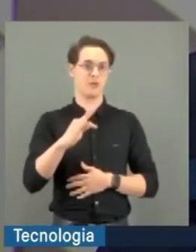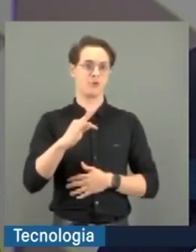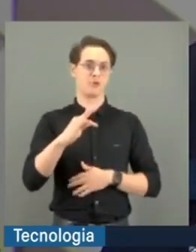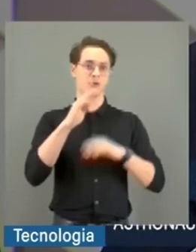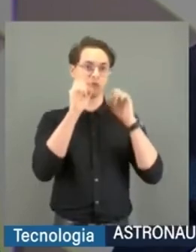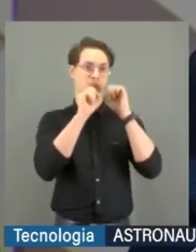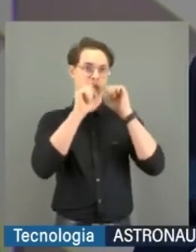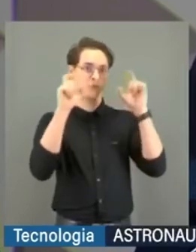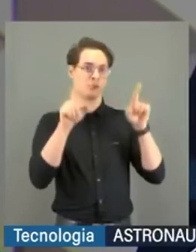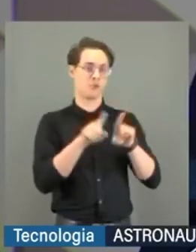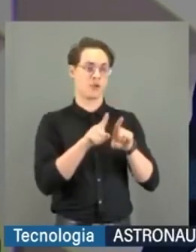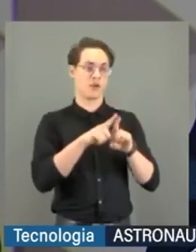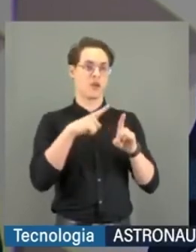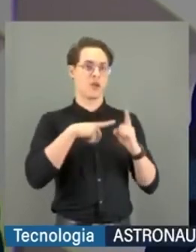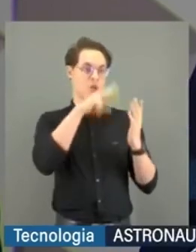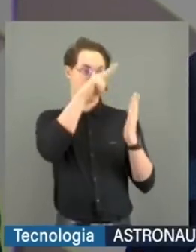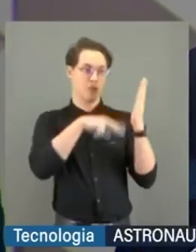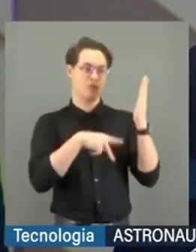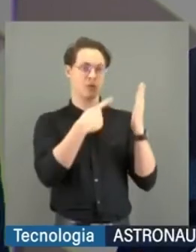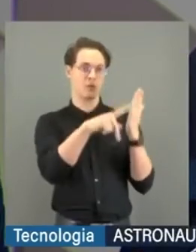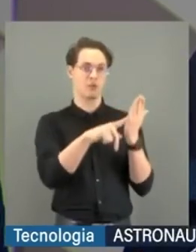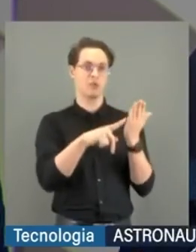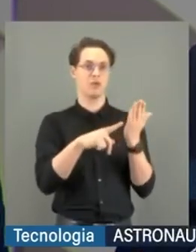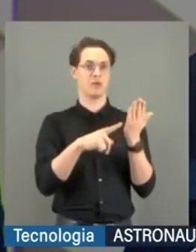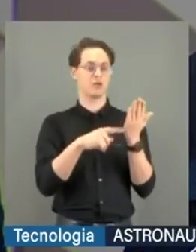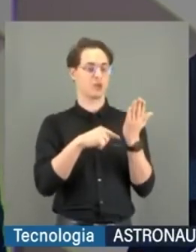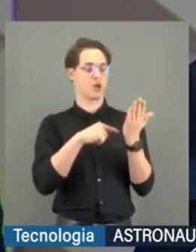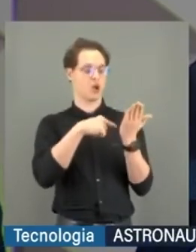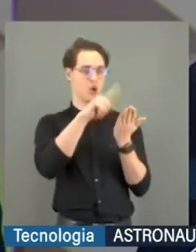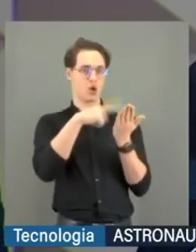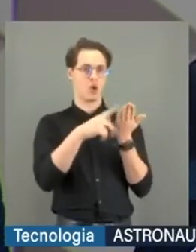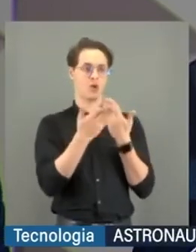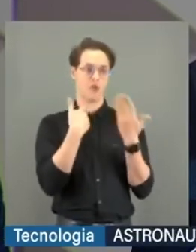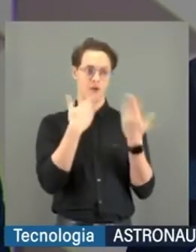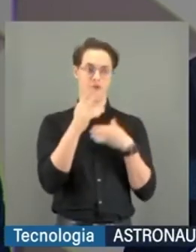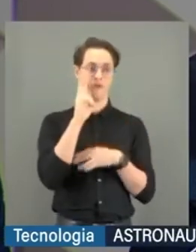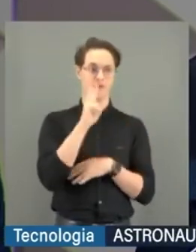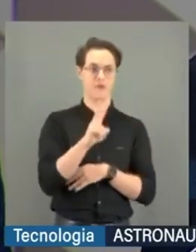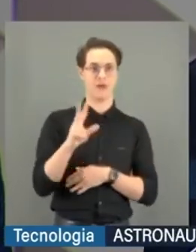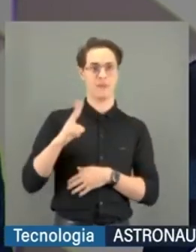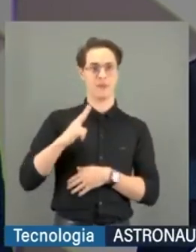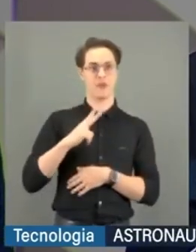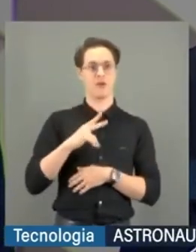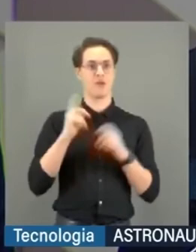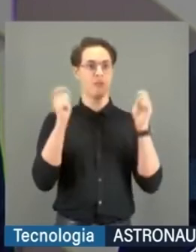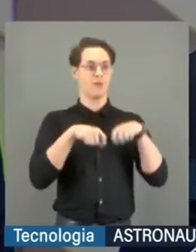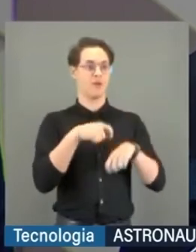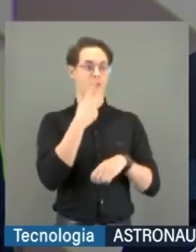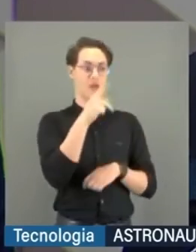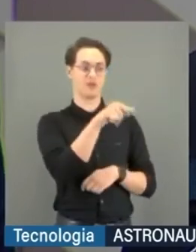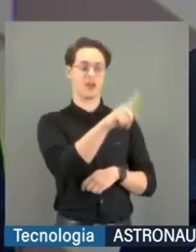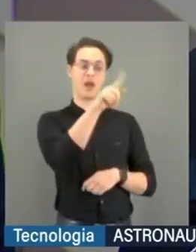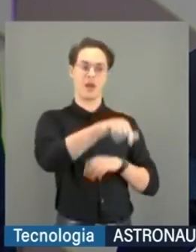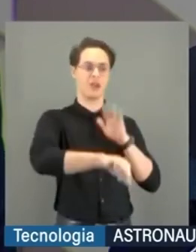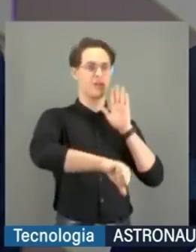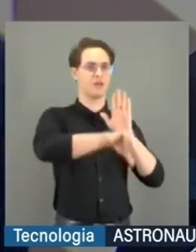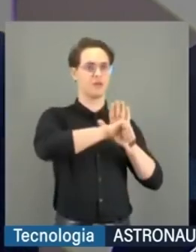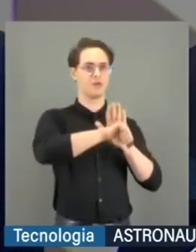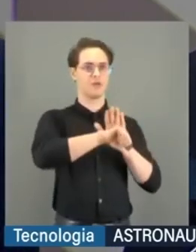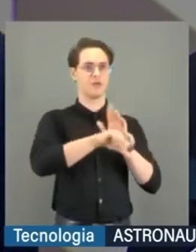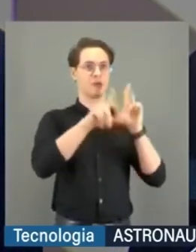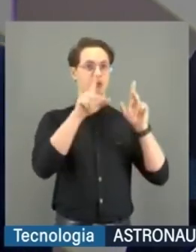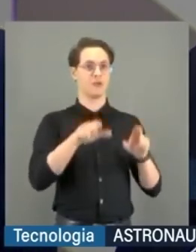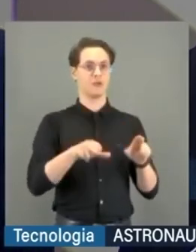que eu li as conversas de Vossa Excelência e li a parte privada e posso dizer que o senhor é um criminoso contumaz. Cometeu